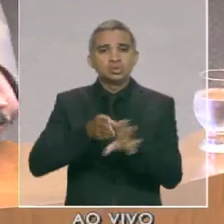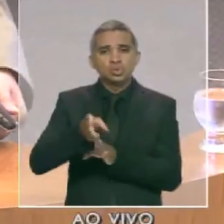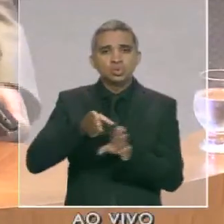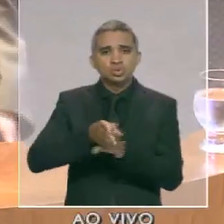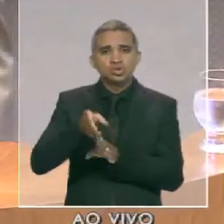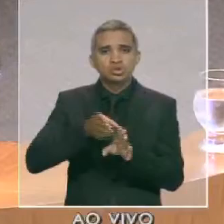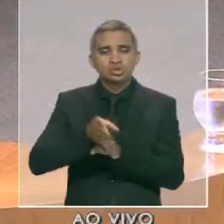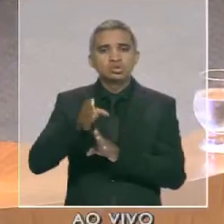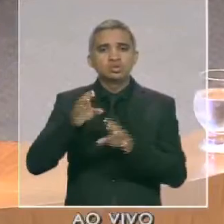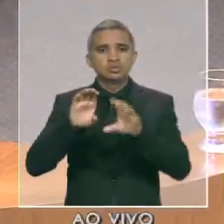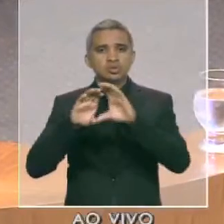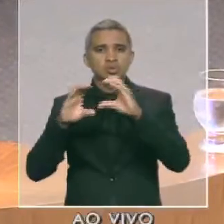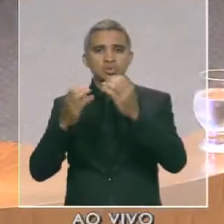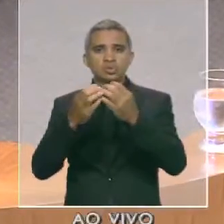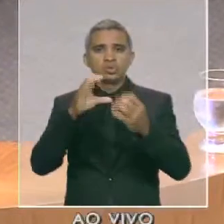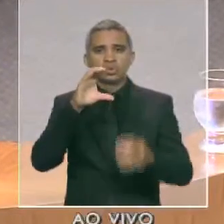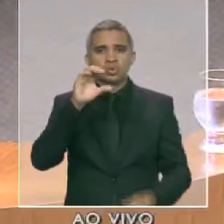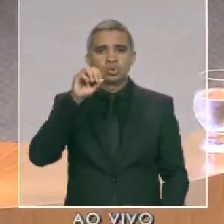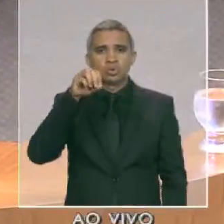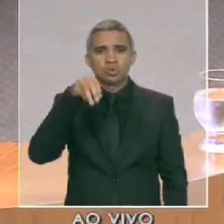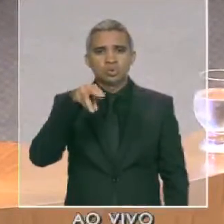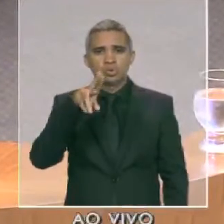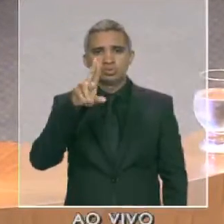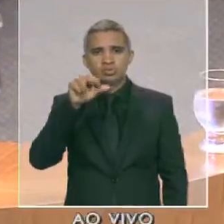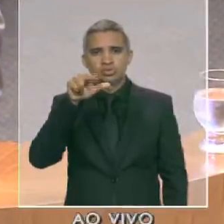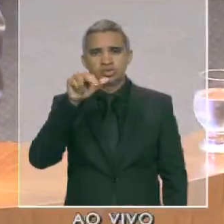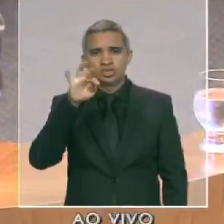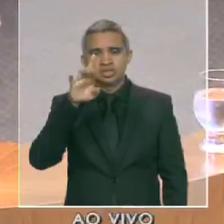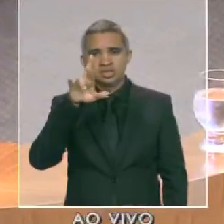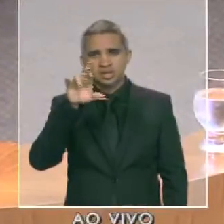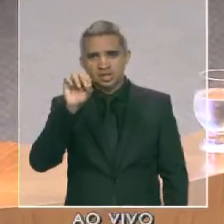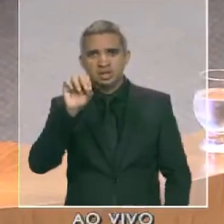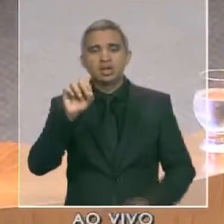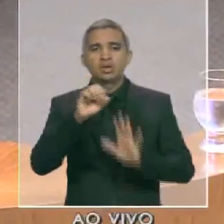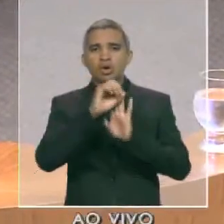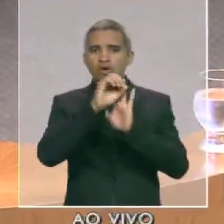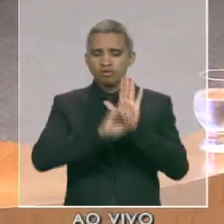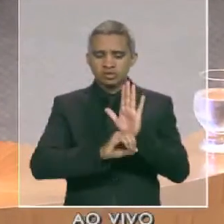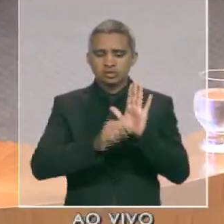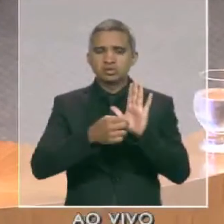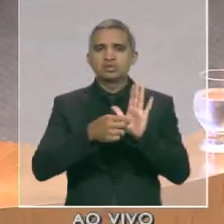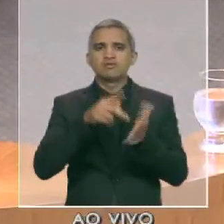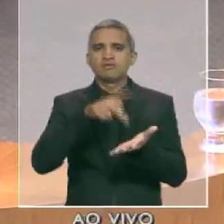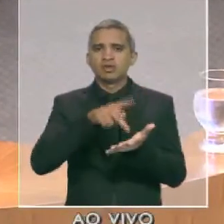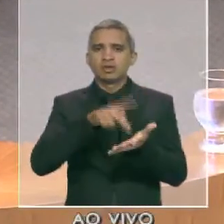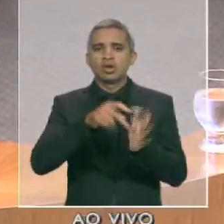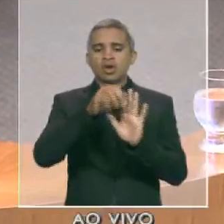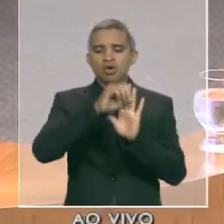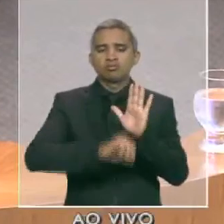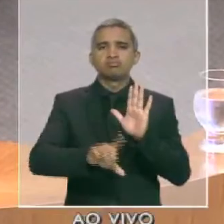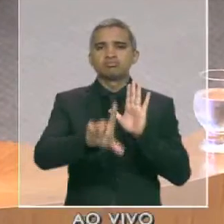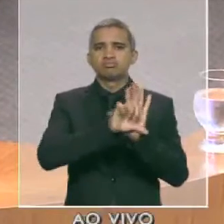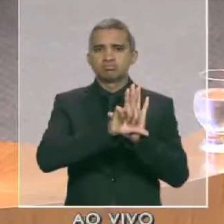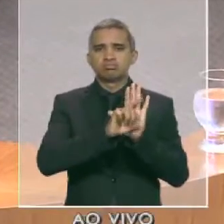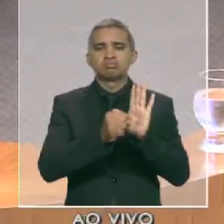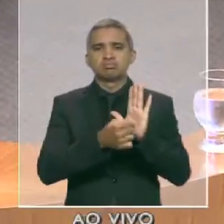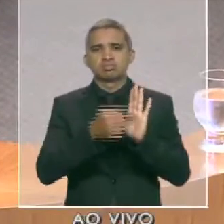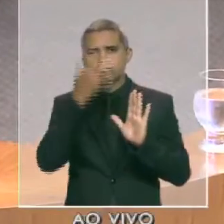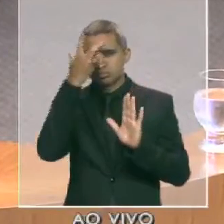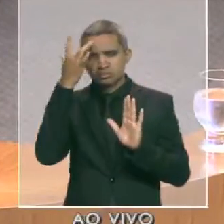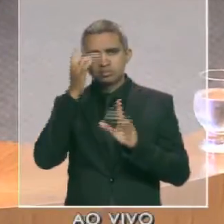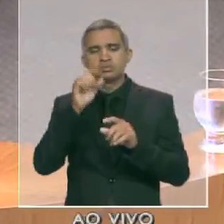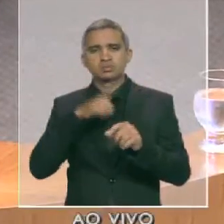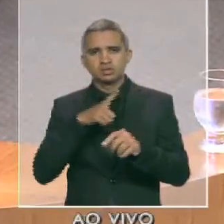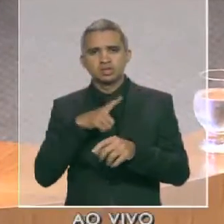para definir uma legislação para, de uma vez por todas, oficializar a condição daqueles que fazem também segurança